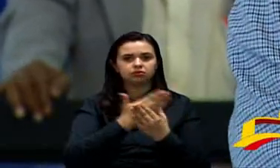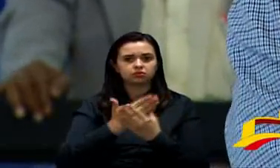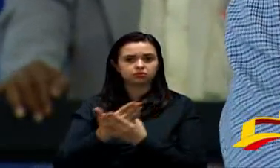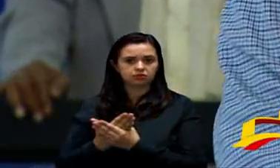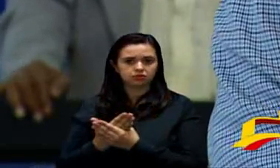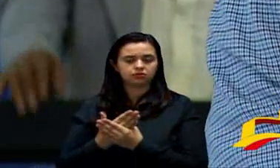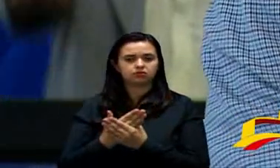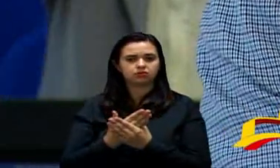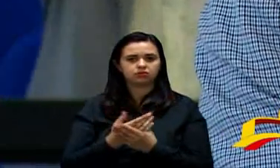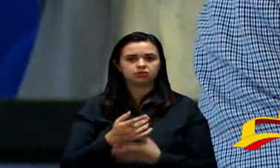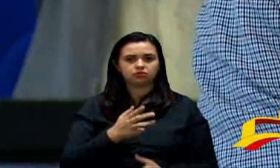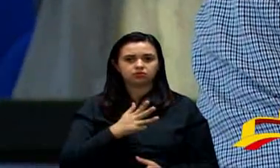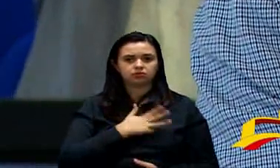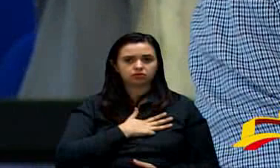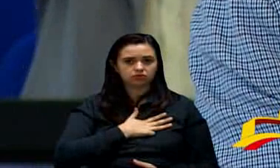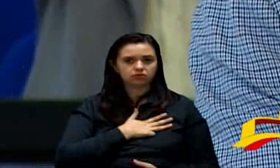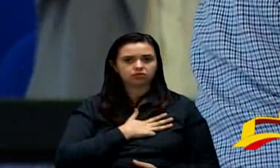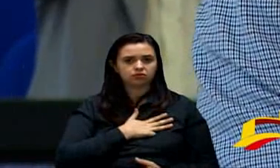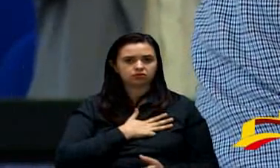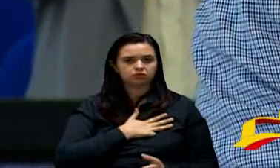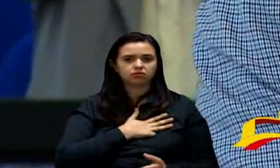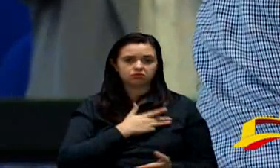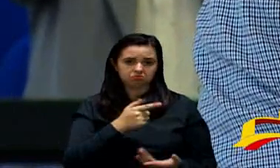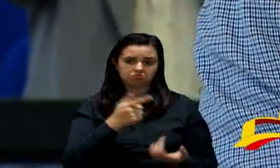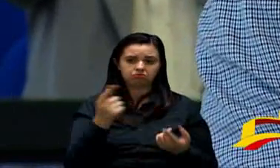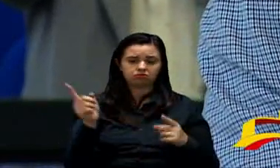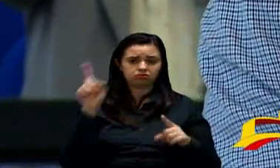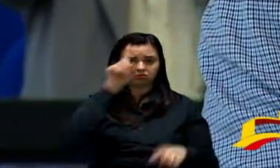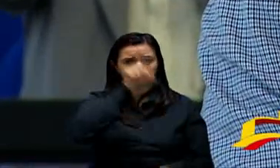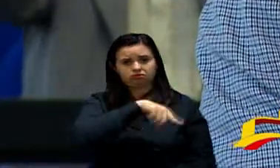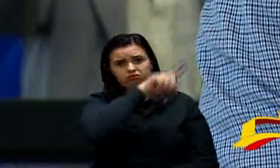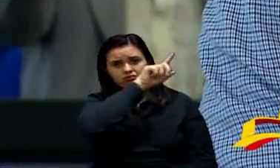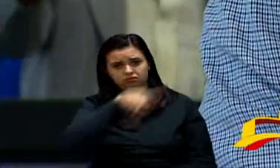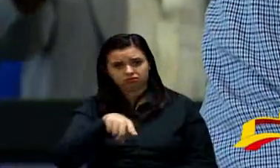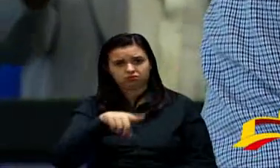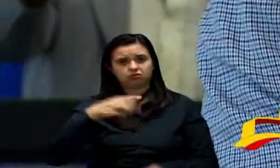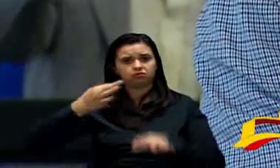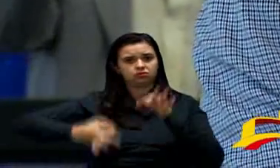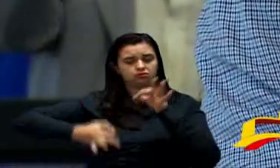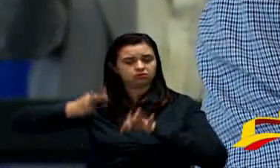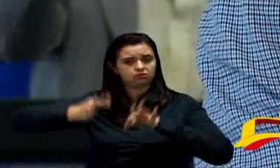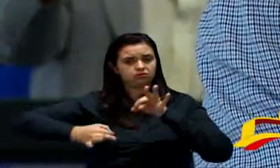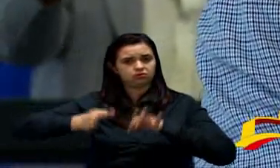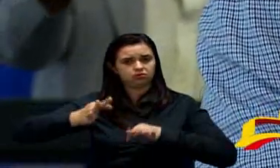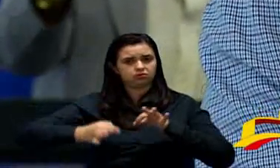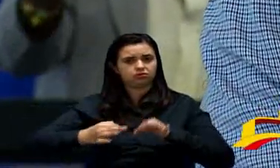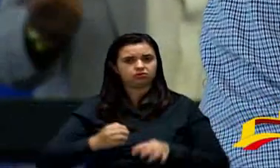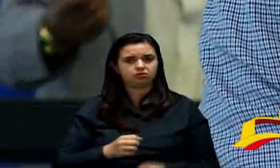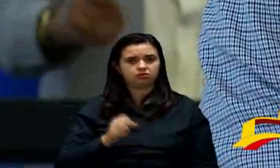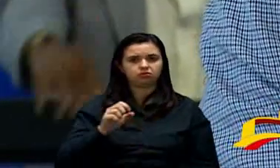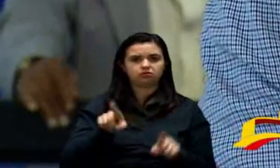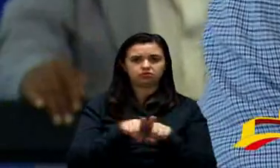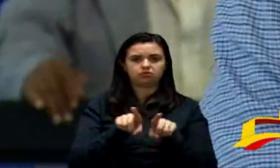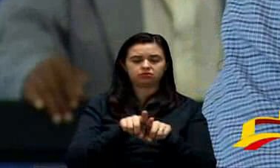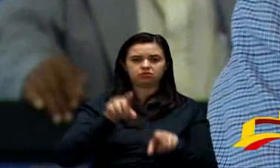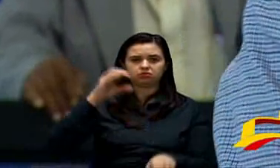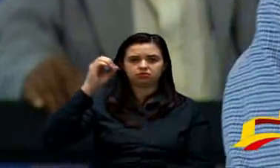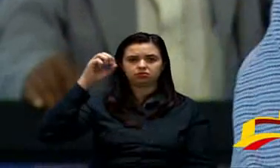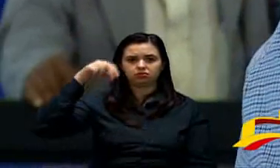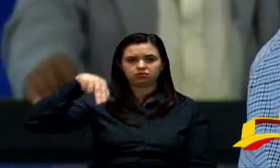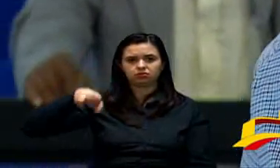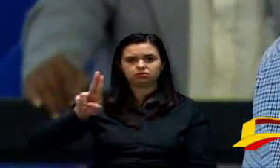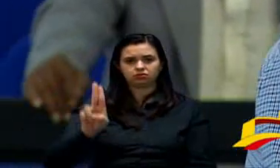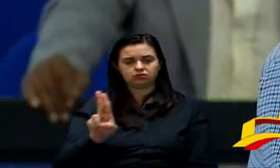que foram anulados pela Justiça do Paraná, pelo Supremo Tribunal Federal e pela ONU, que